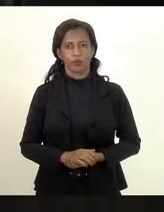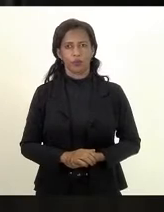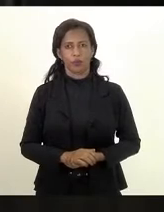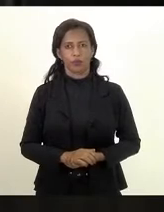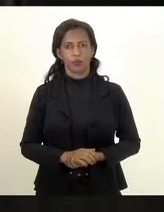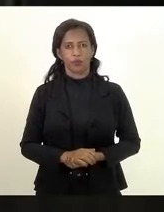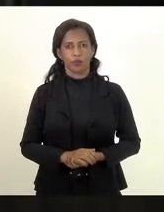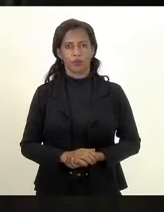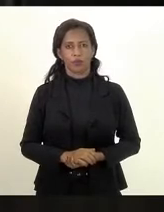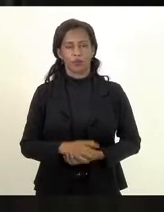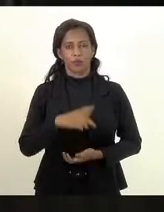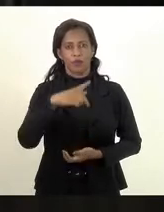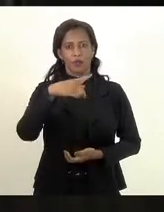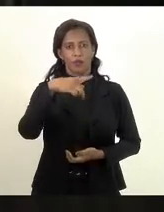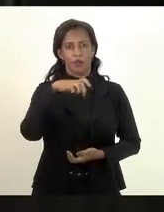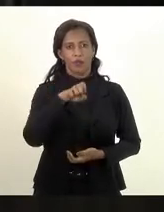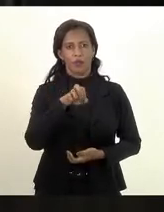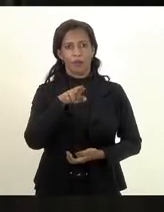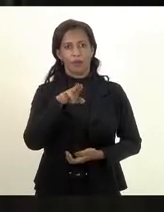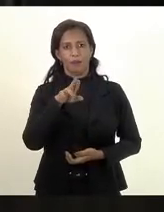deputado Pedro Ricardo,